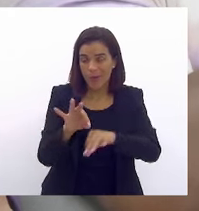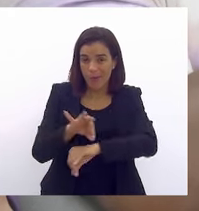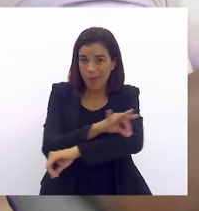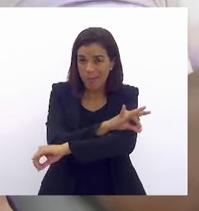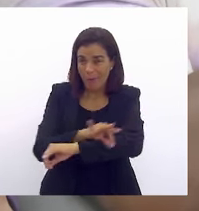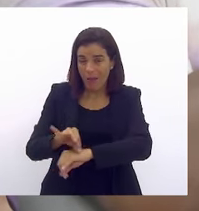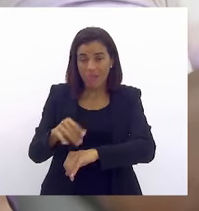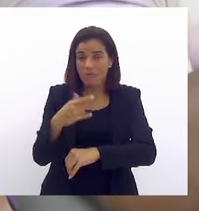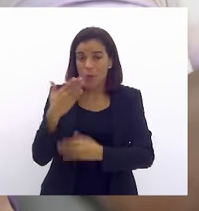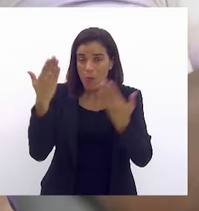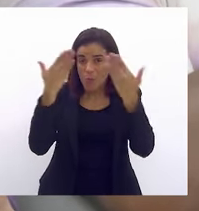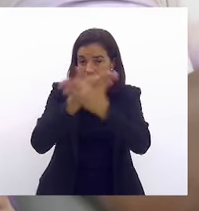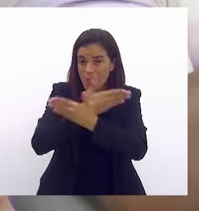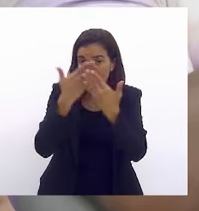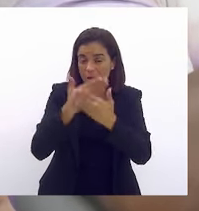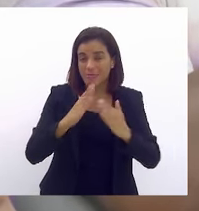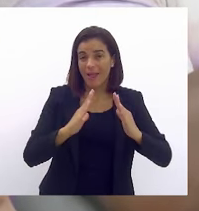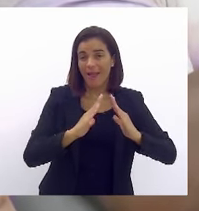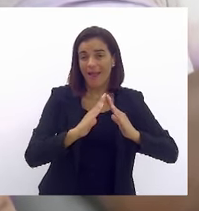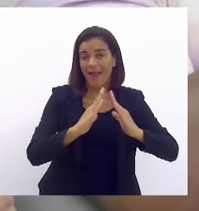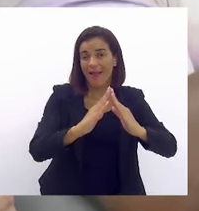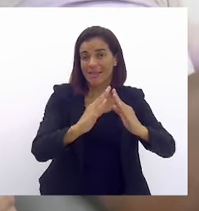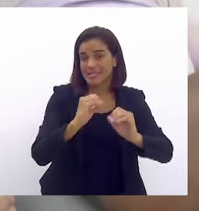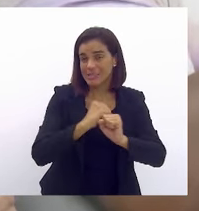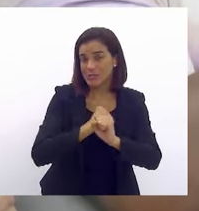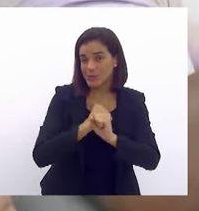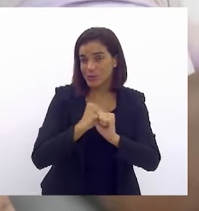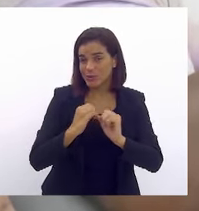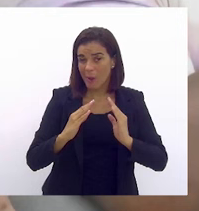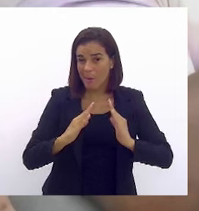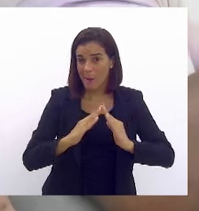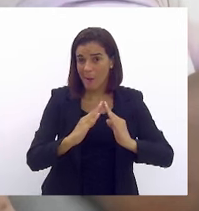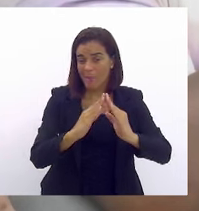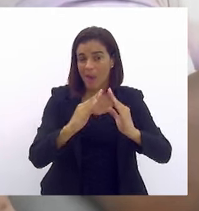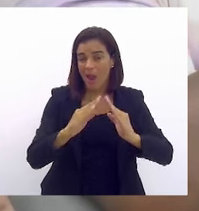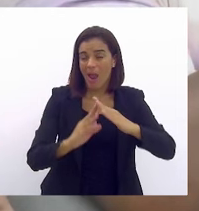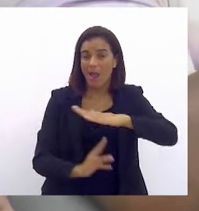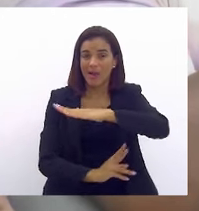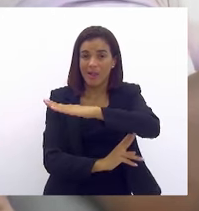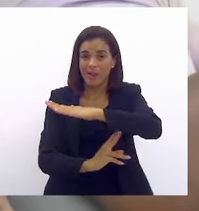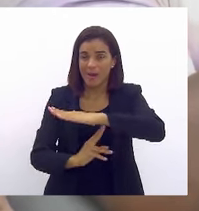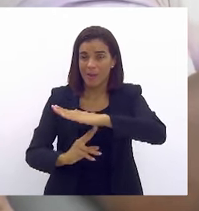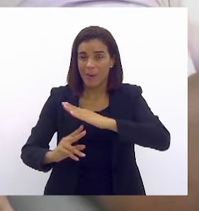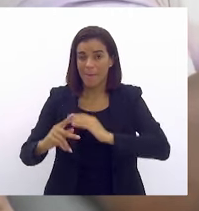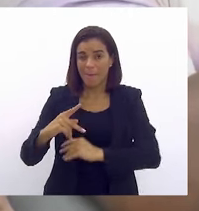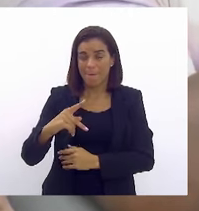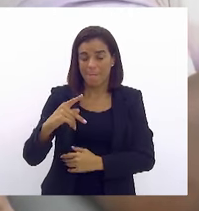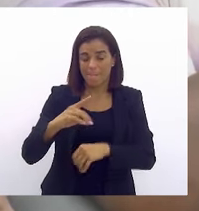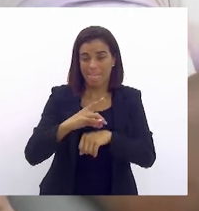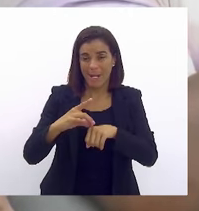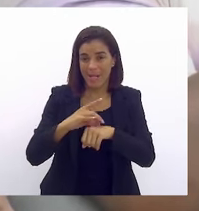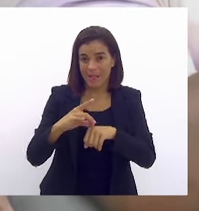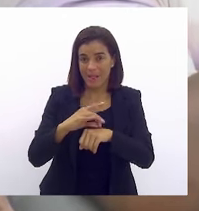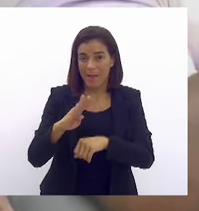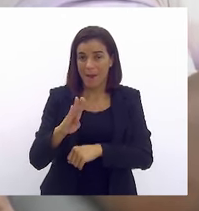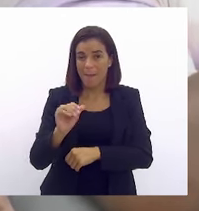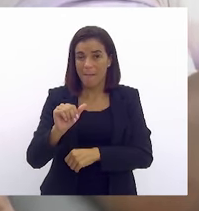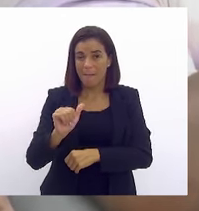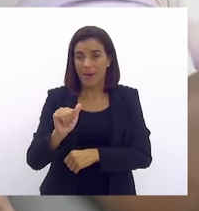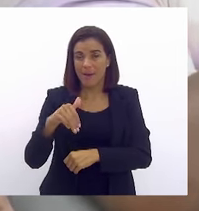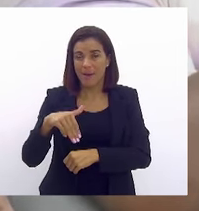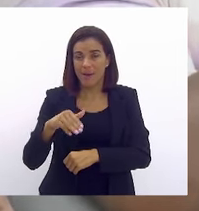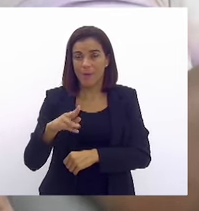casinhas, que estão sendo construídas na Ponte Preta, em Bambuí, em Ponta Negra,